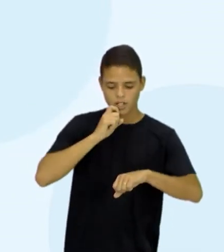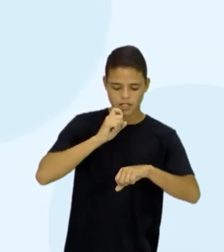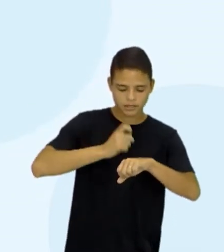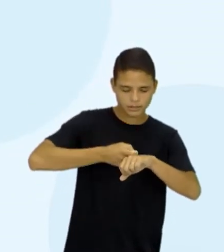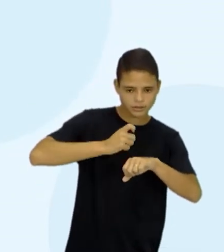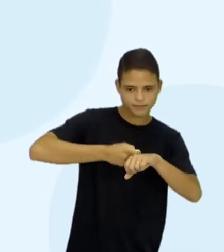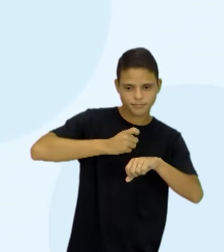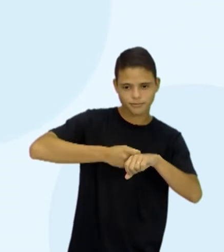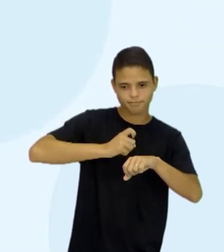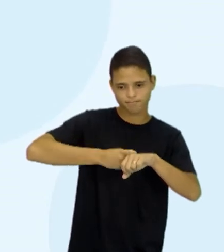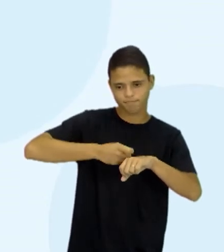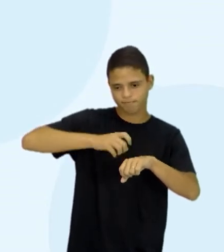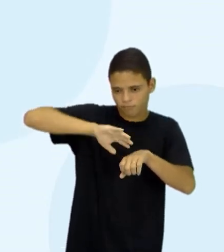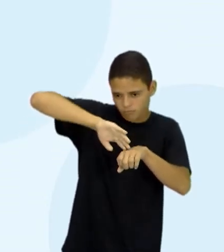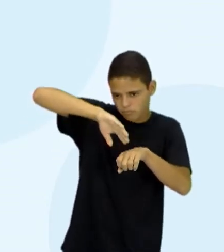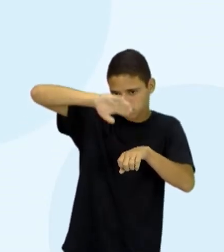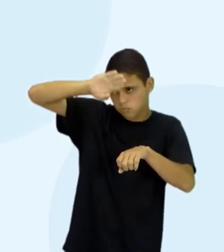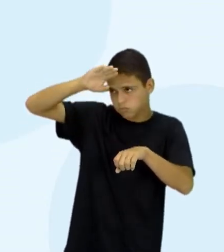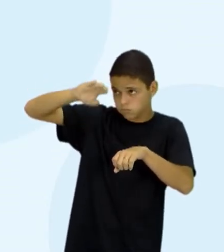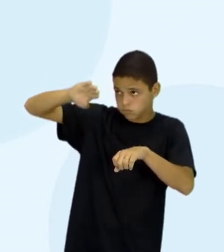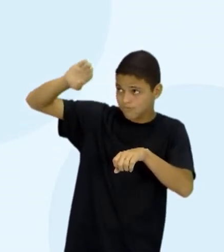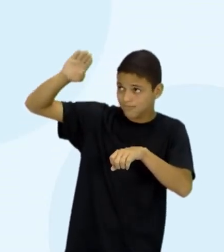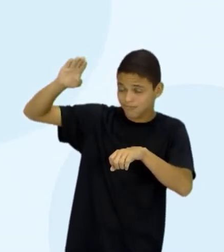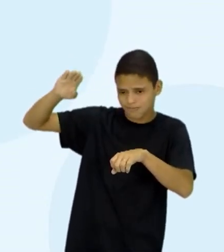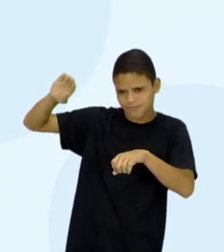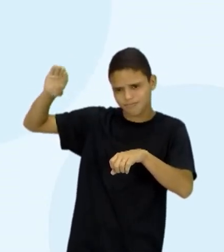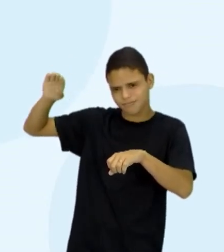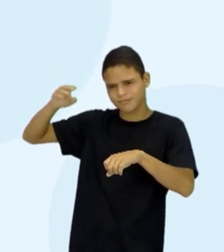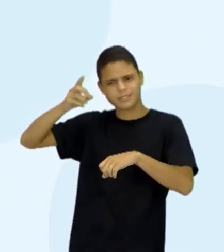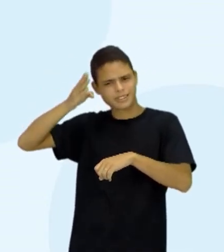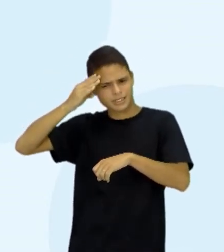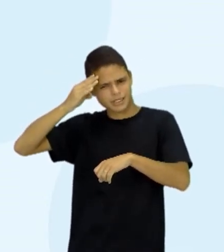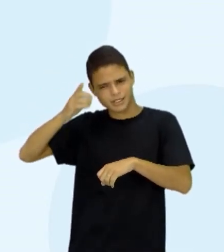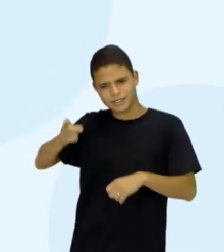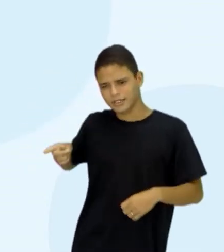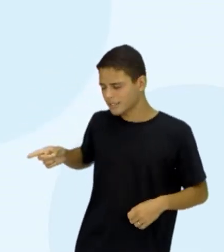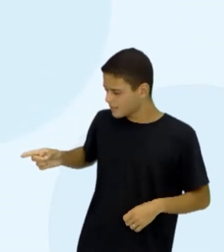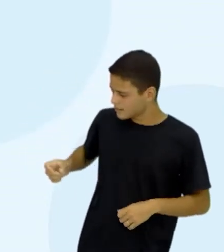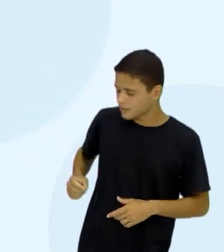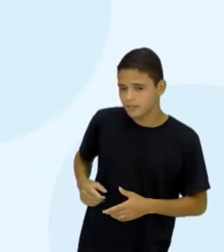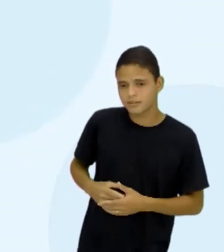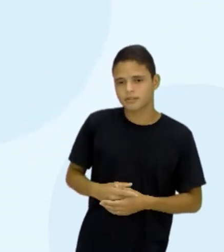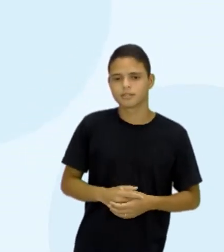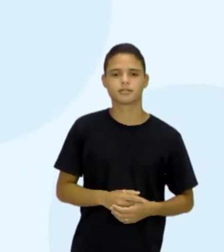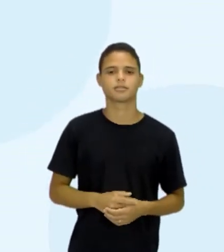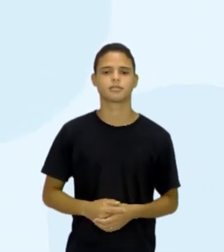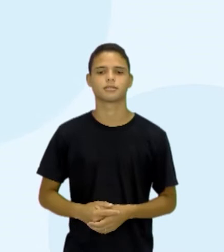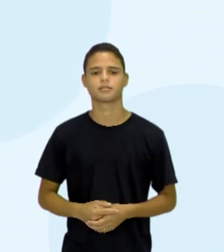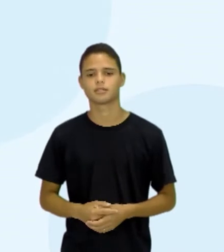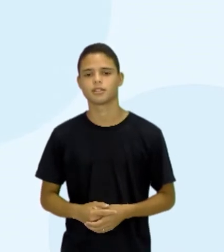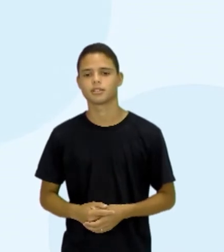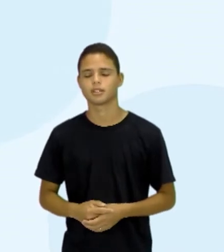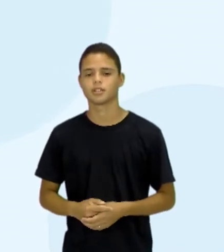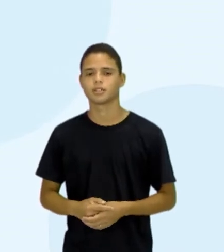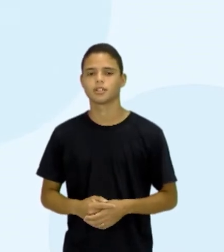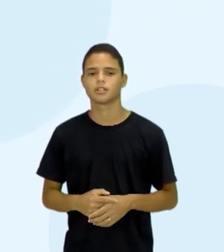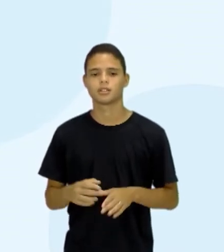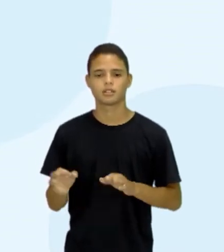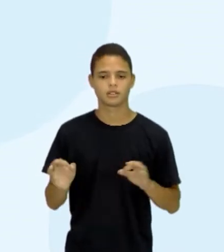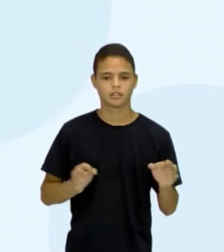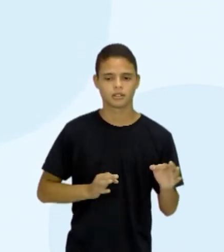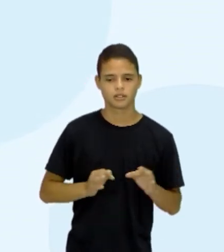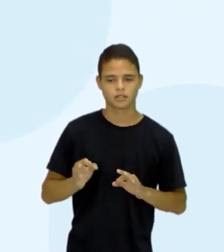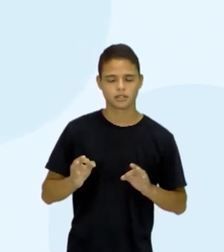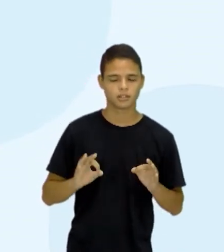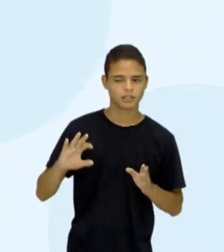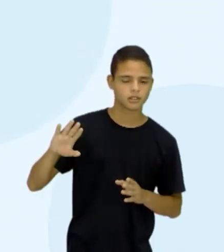de cordilheira, né? A Cordilheira dos Andes eu coloquei ali do lado direito. Eu fiz uma deformação em escala